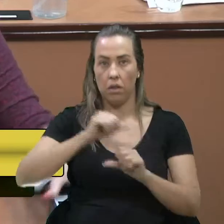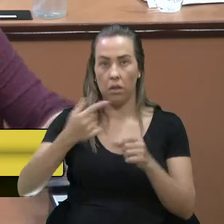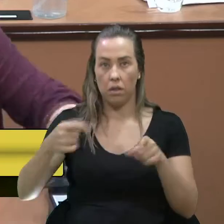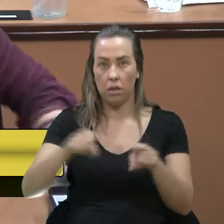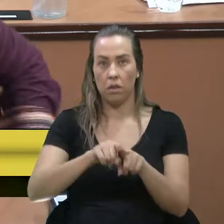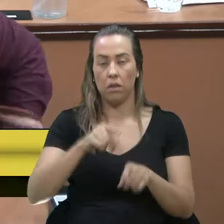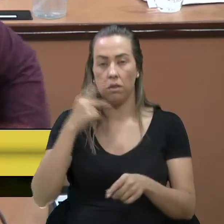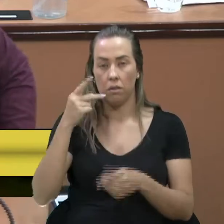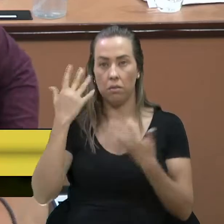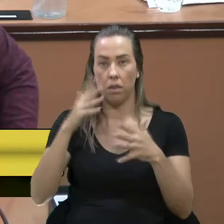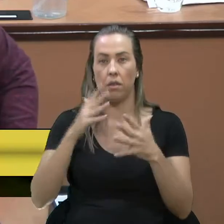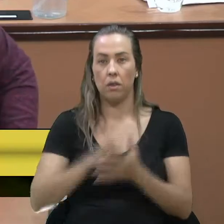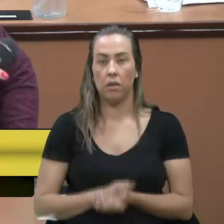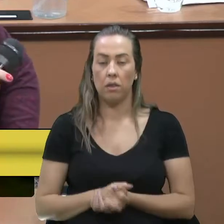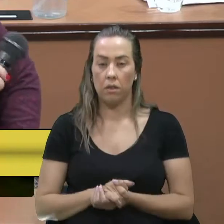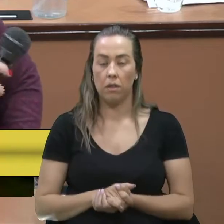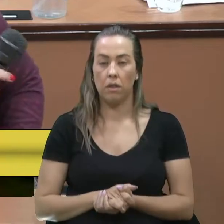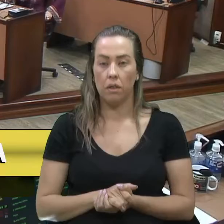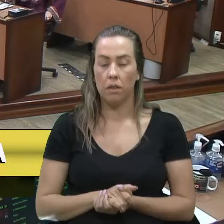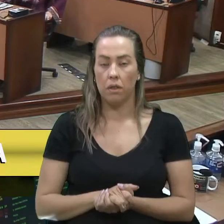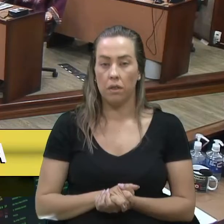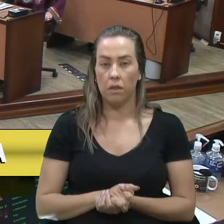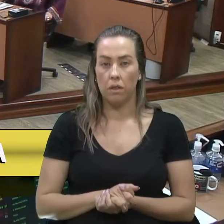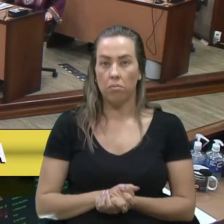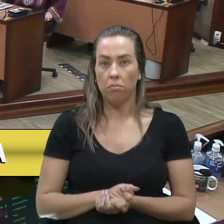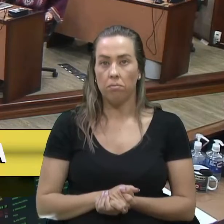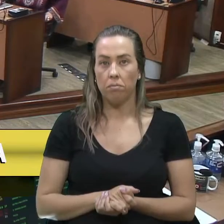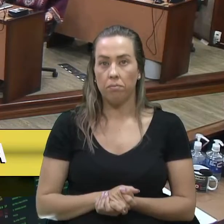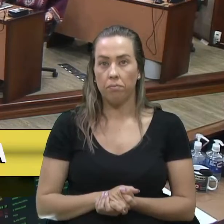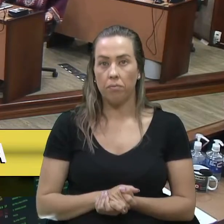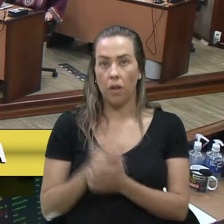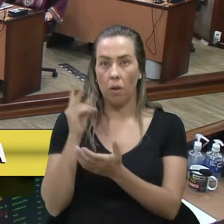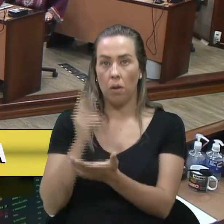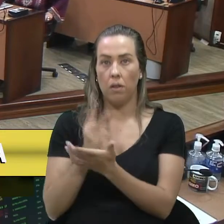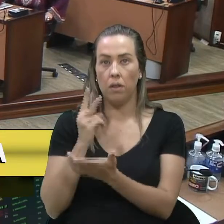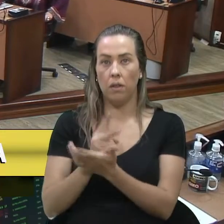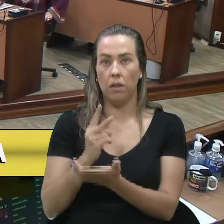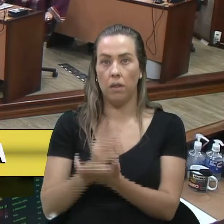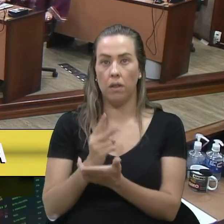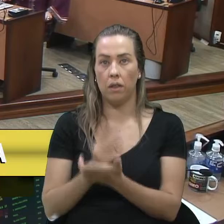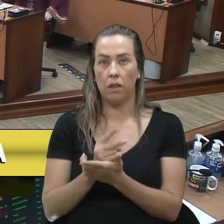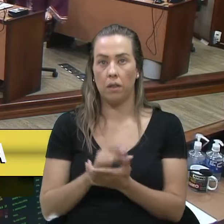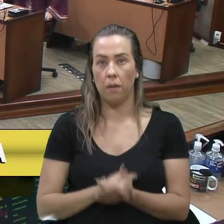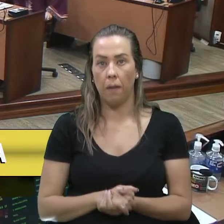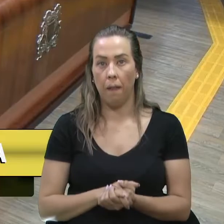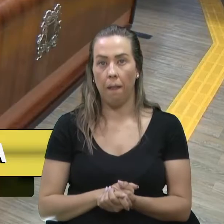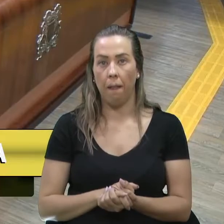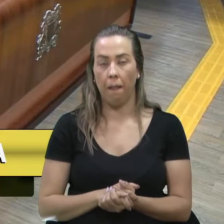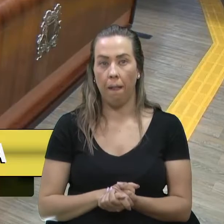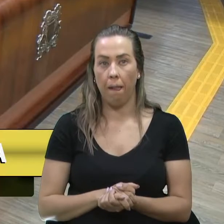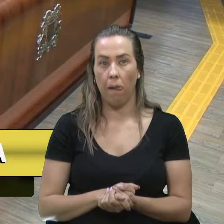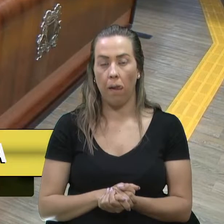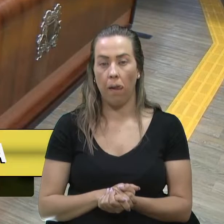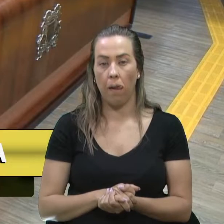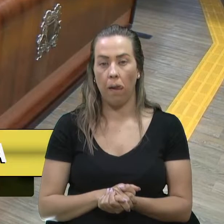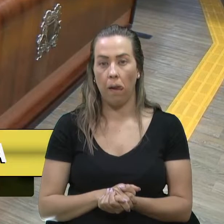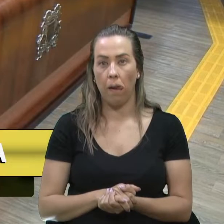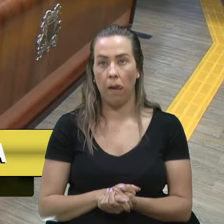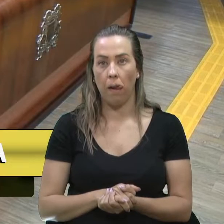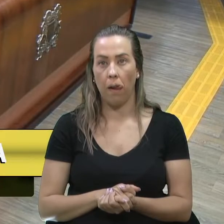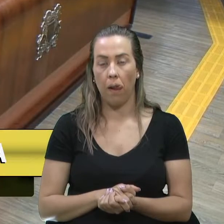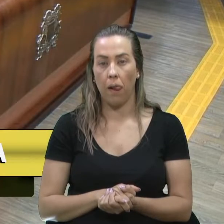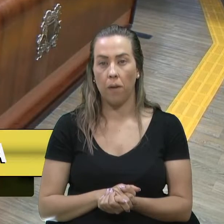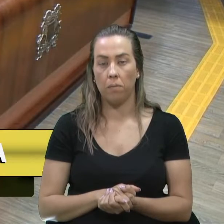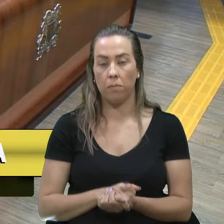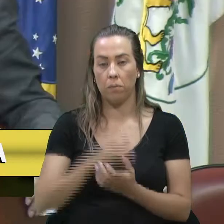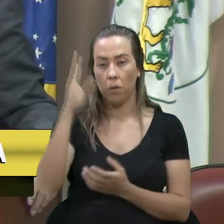parceira, vereador, parabéns pelo tema. Muito obrigado, vereadora Tati. Continuando, então, após eu já vou ceder as outras partes.